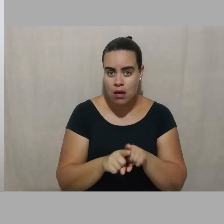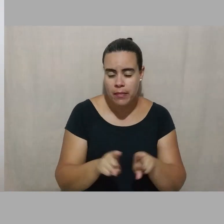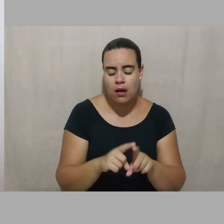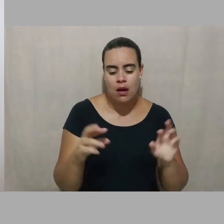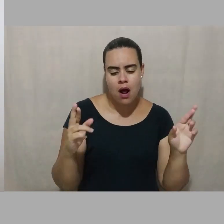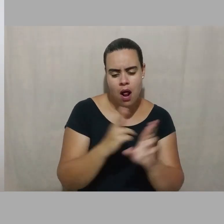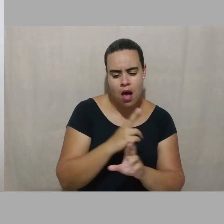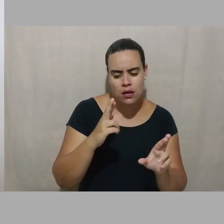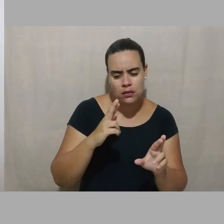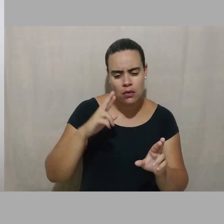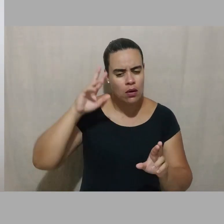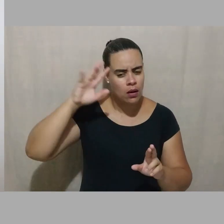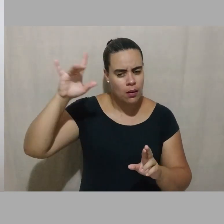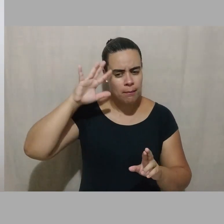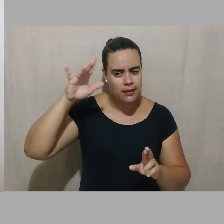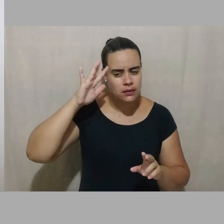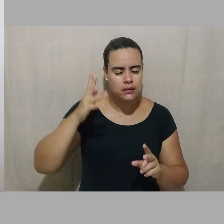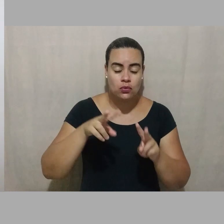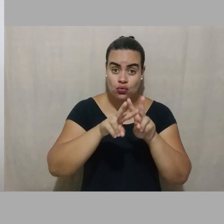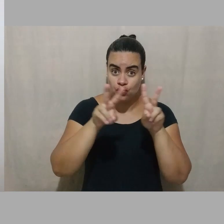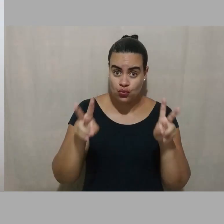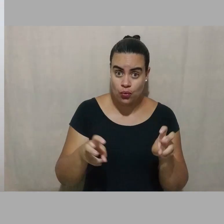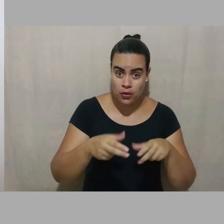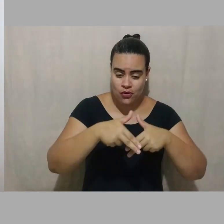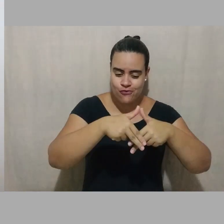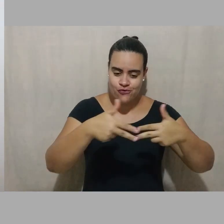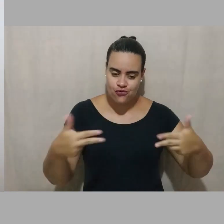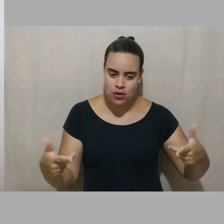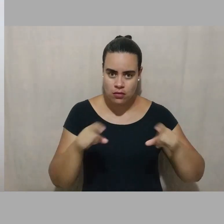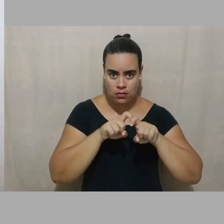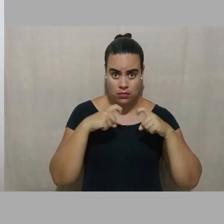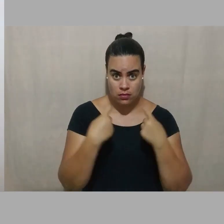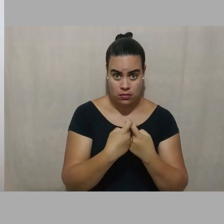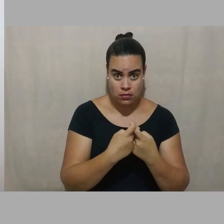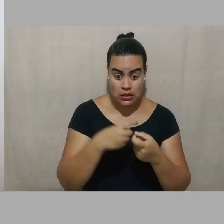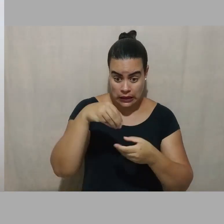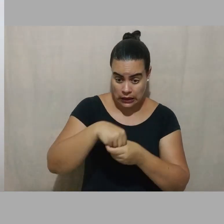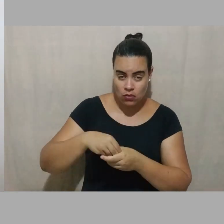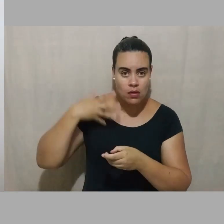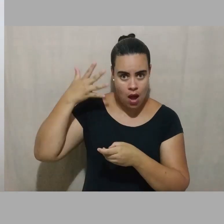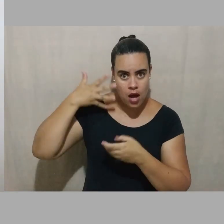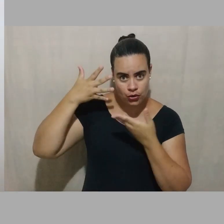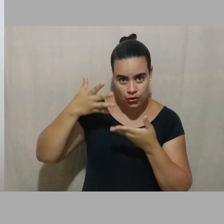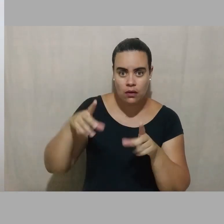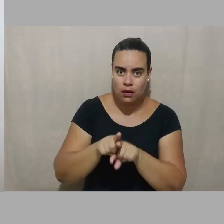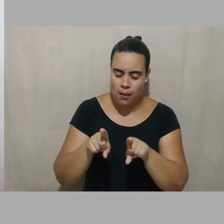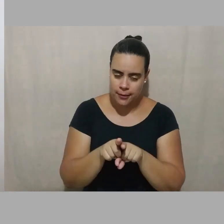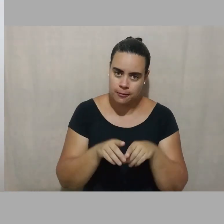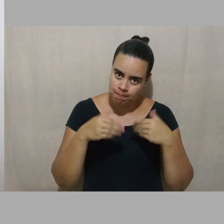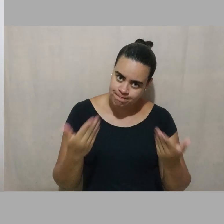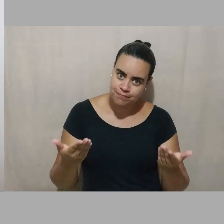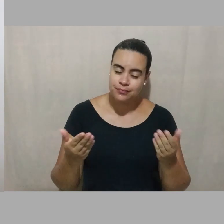também possíveis relações imaginárias sobre gênero e sexualidade nessas narrativas também.